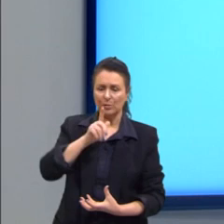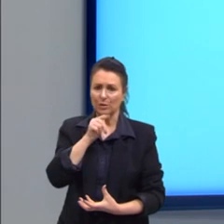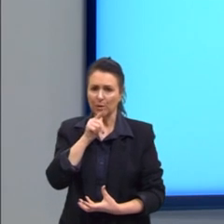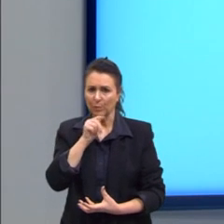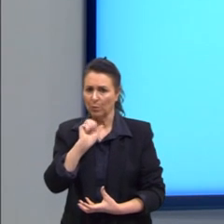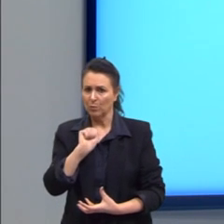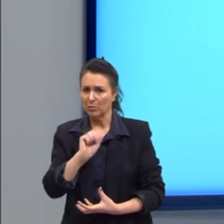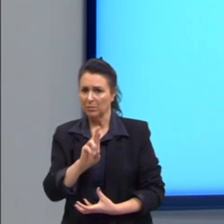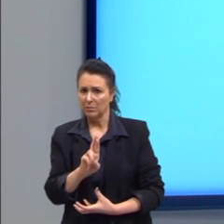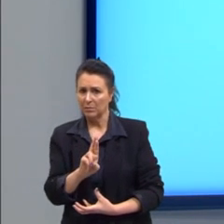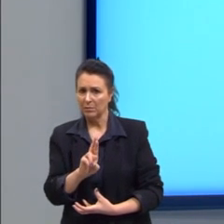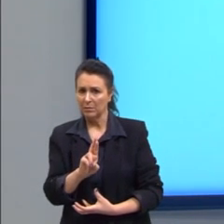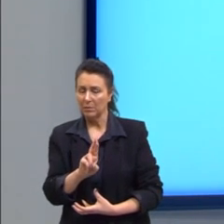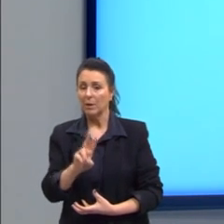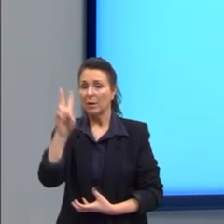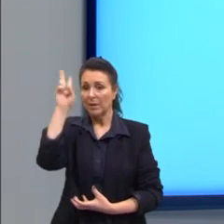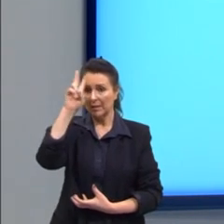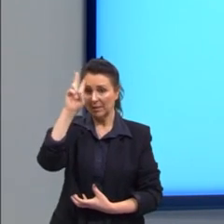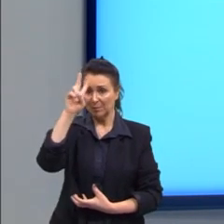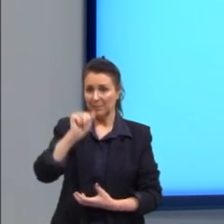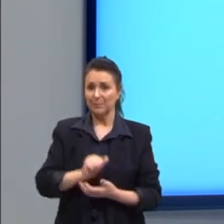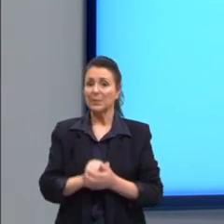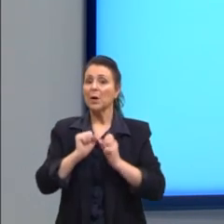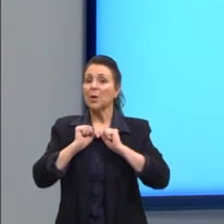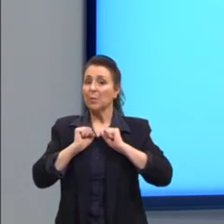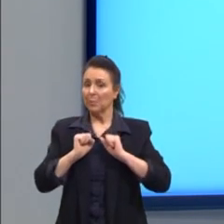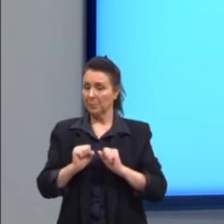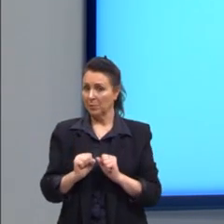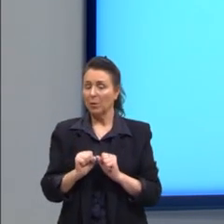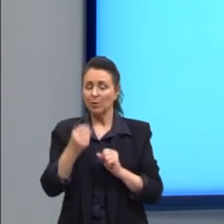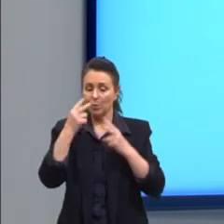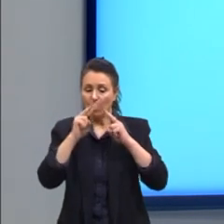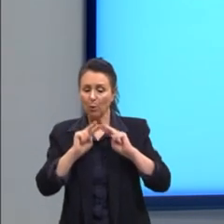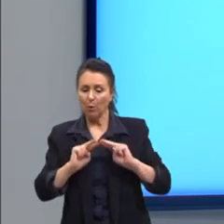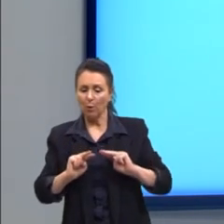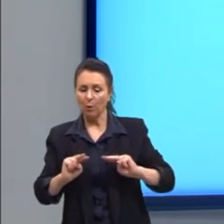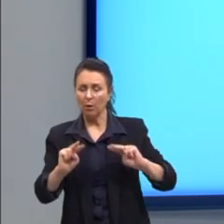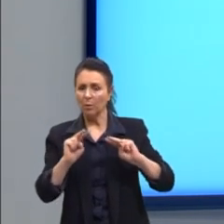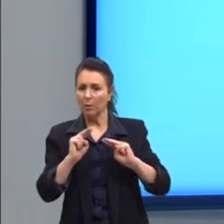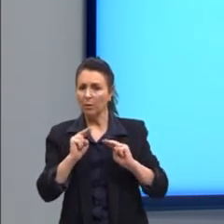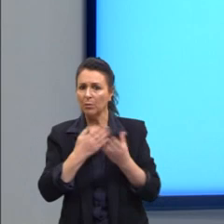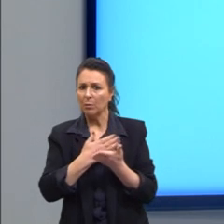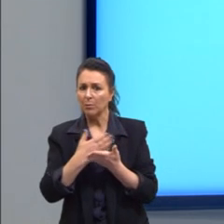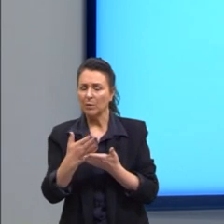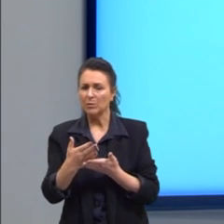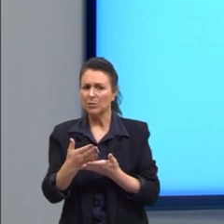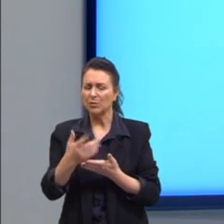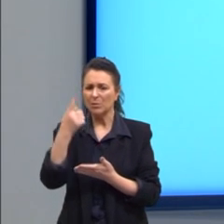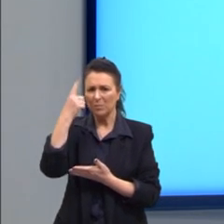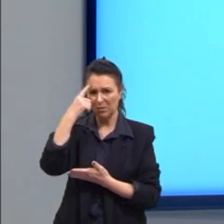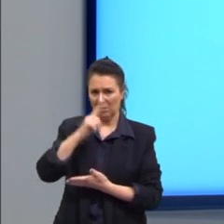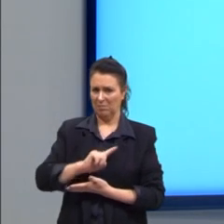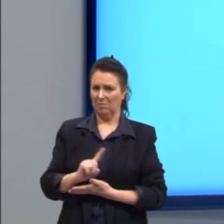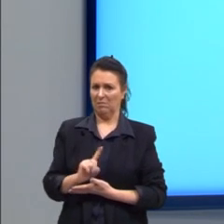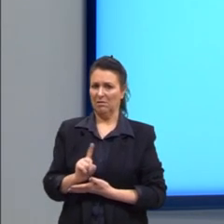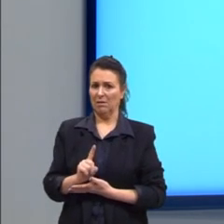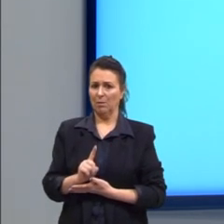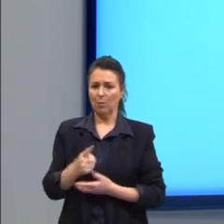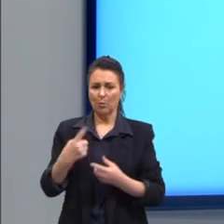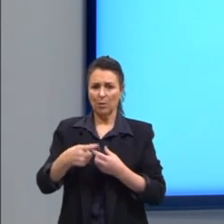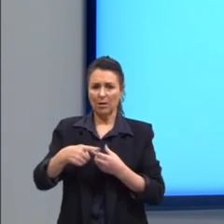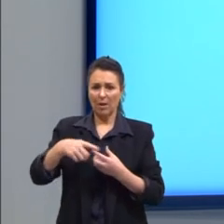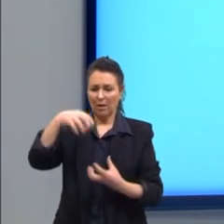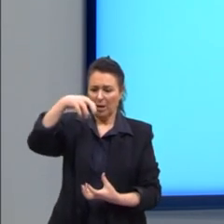água tá pode ser que a gente olhando inicialmente a gente acha que não evapora né tá